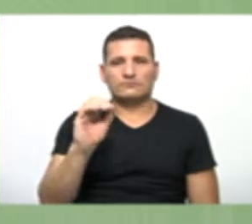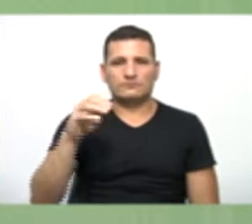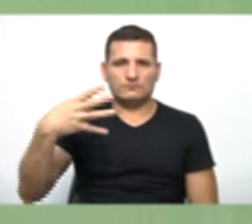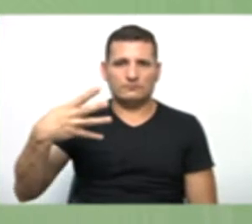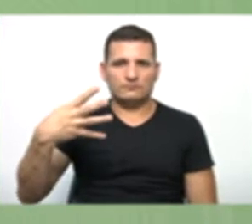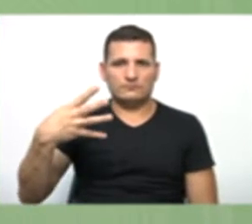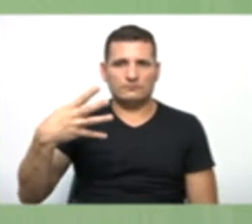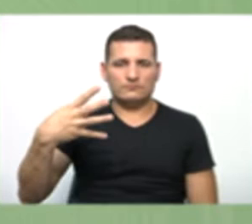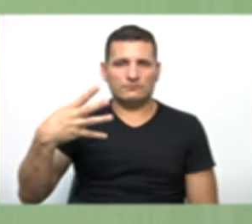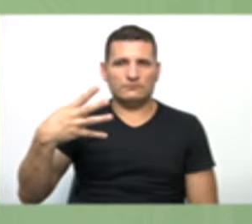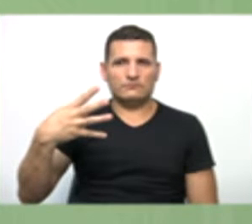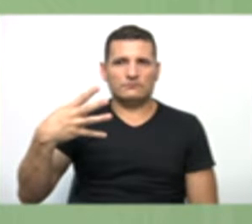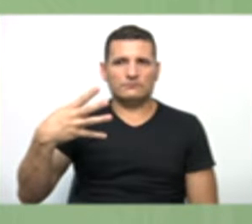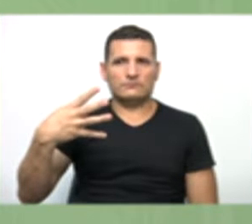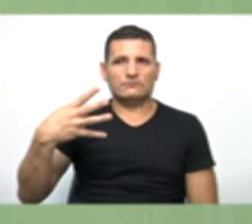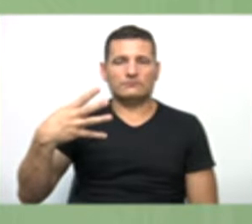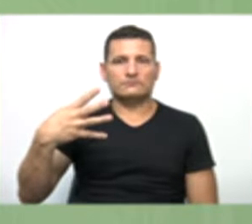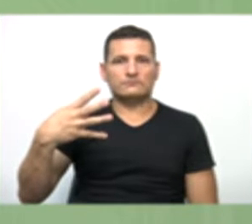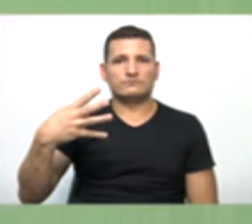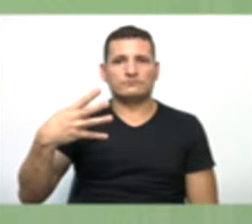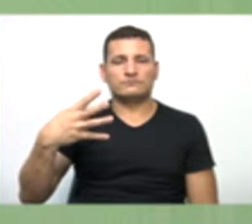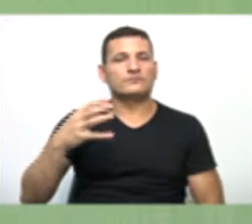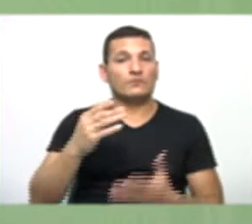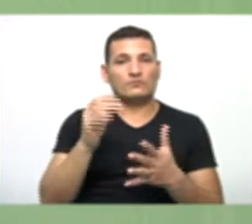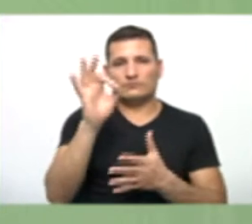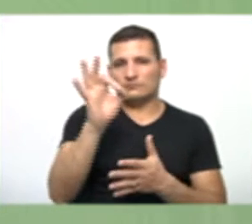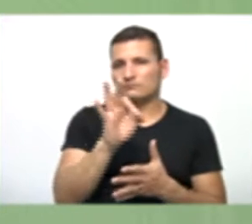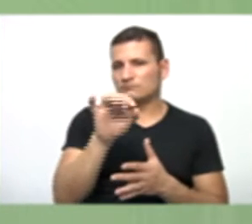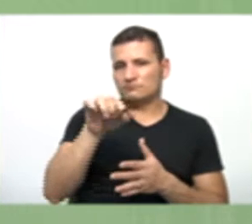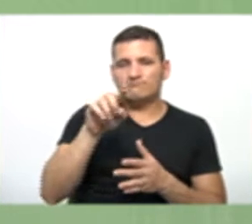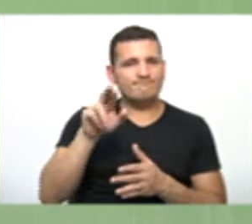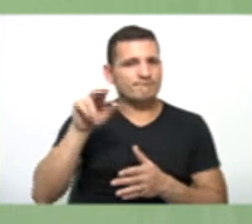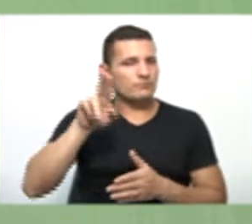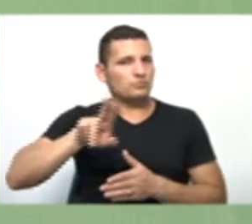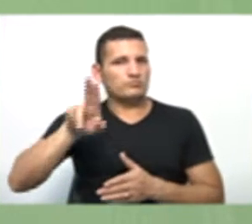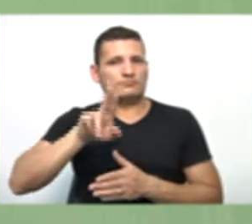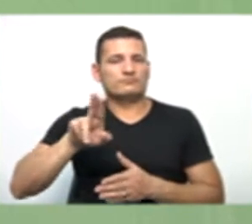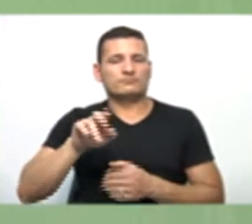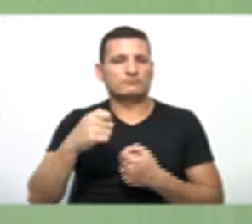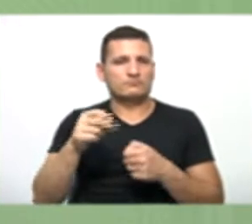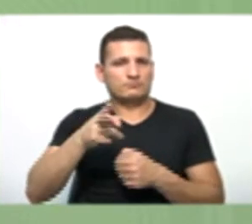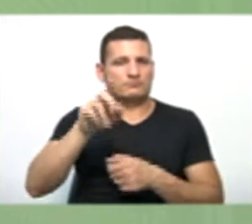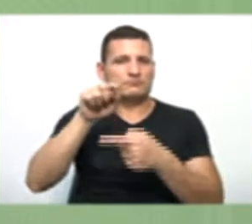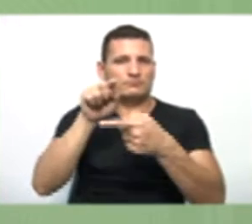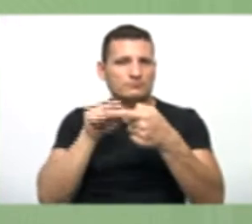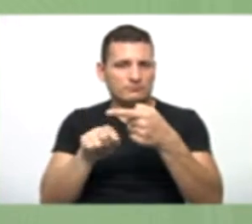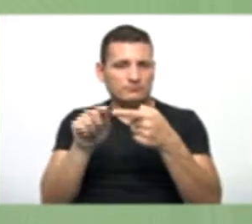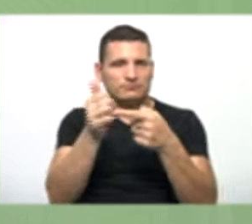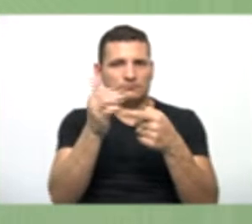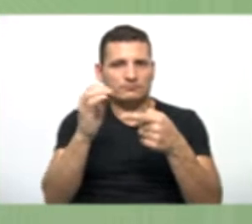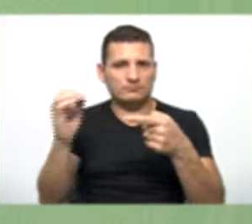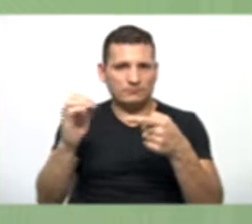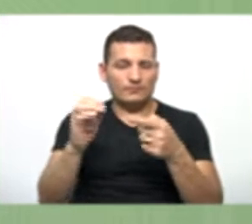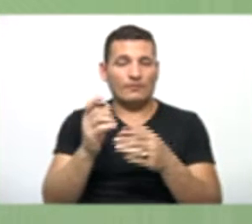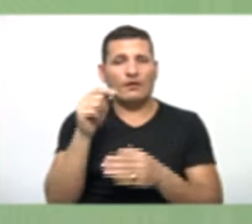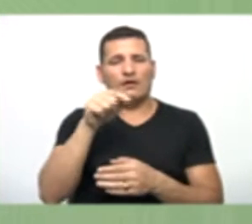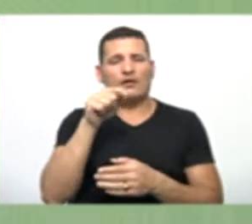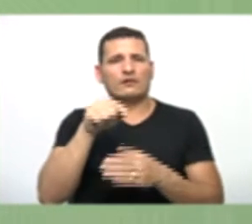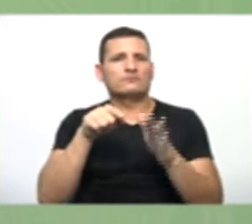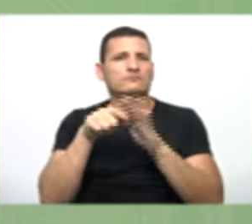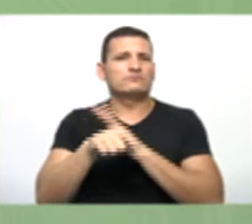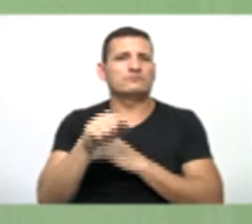0,04. O símbolo de porcentagem nunca vai entrar nas equações. E o exercício pede para determinar o quê? O